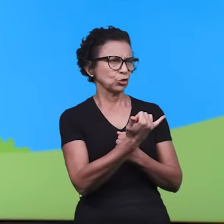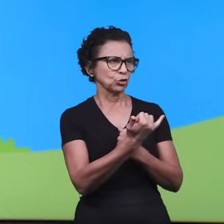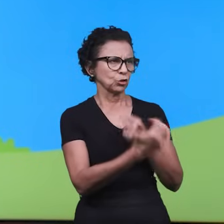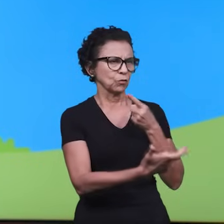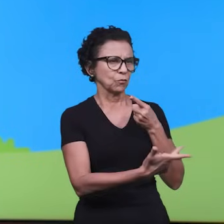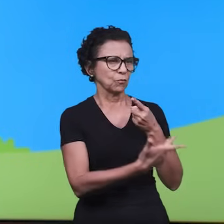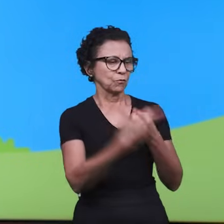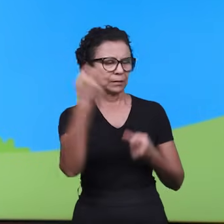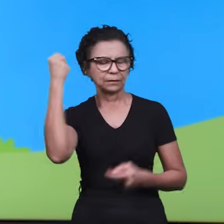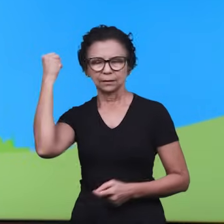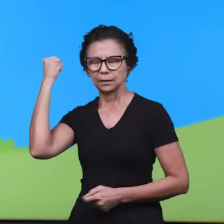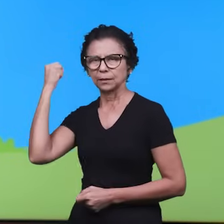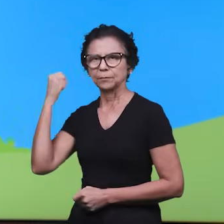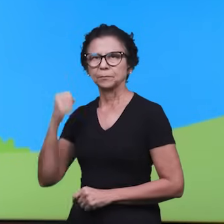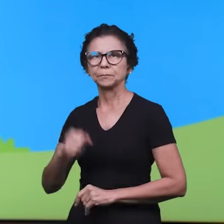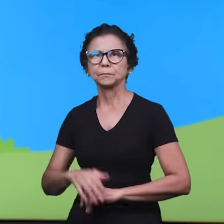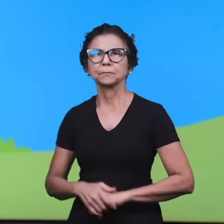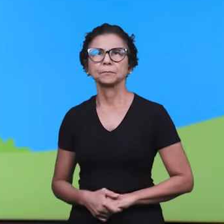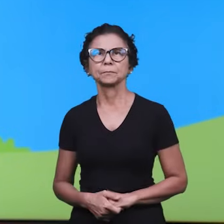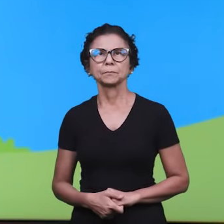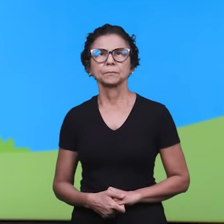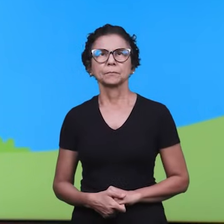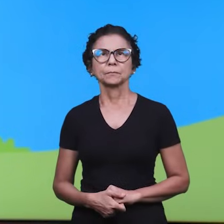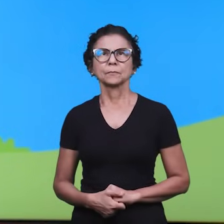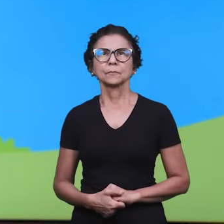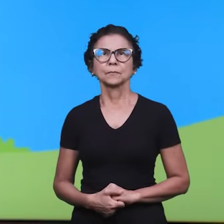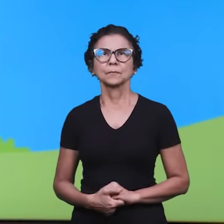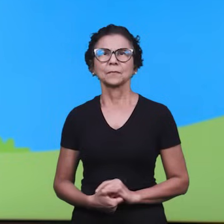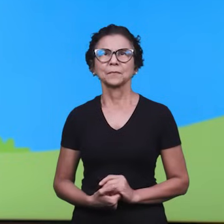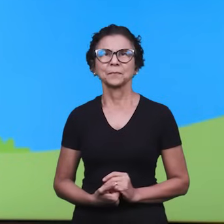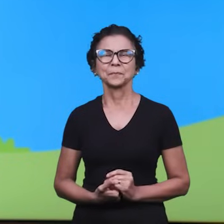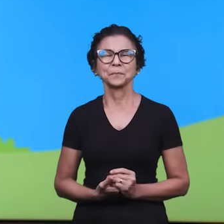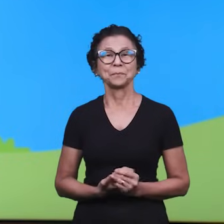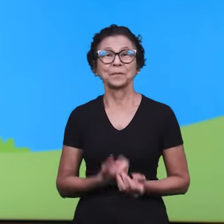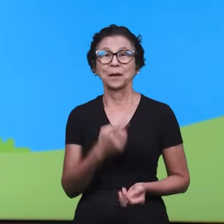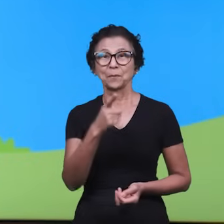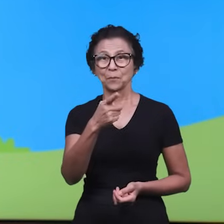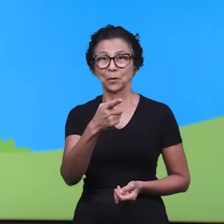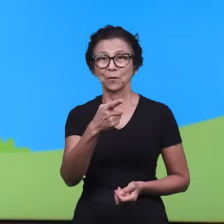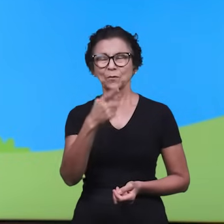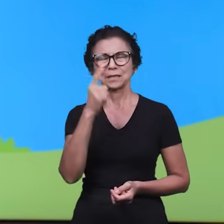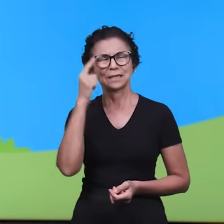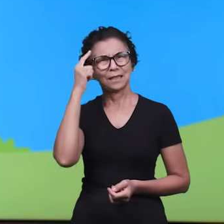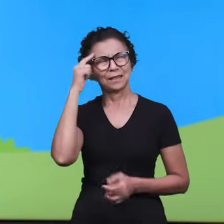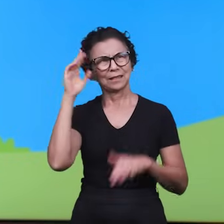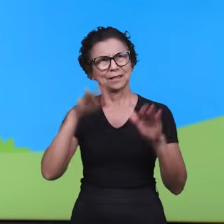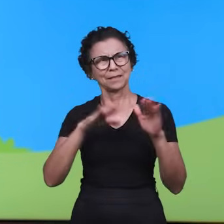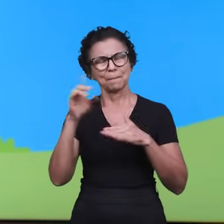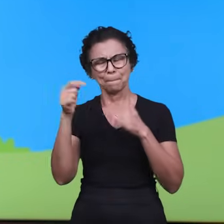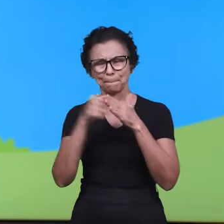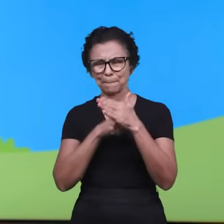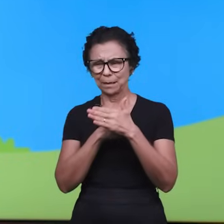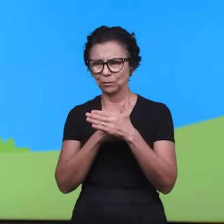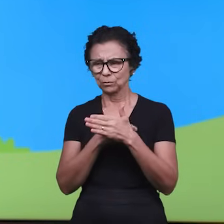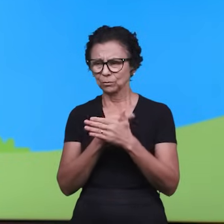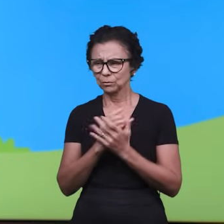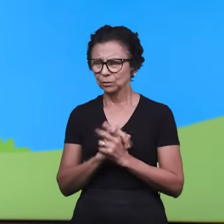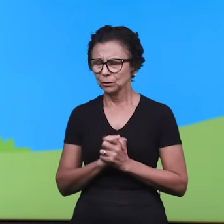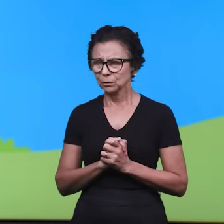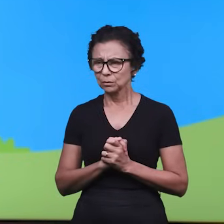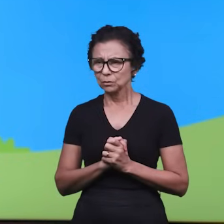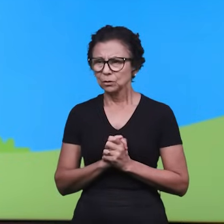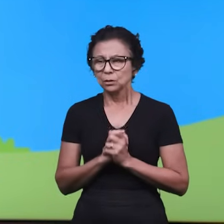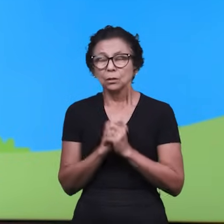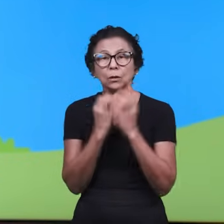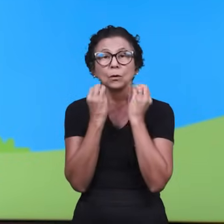mundo, obedecendo a palavra. E aí, eu já imagino que você pode estar perguntando agora: como